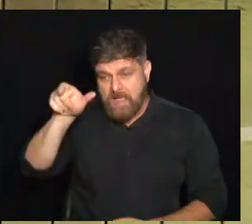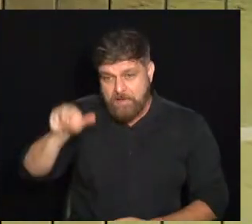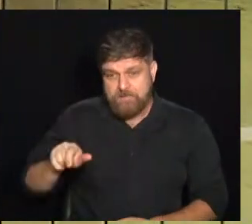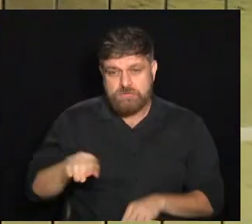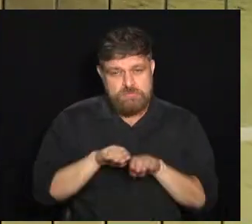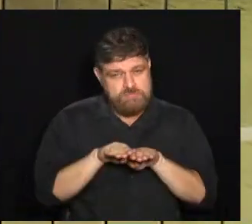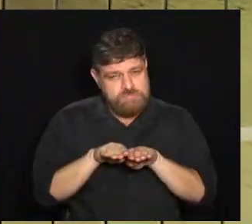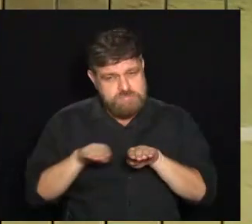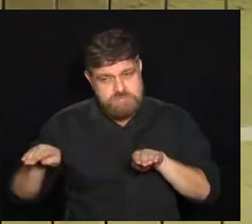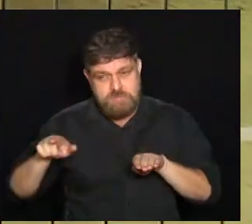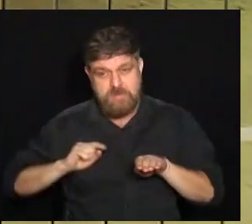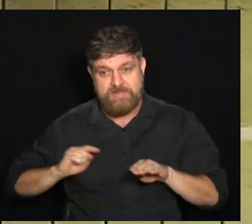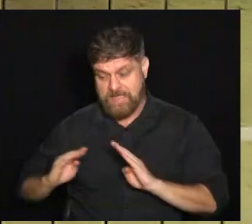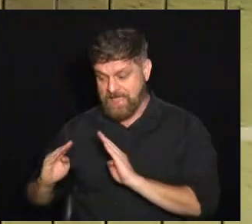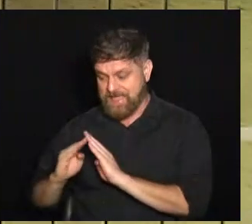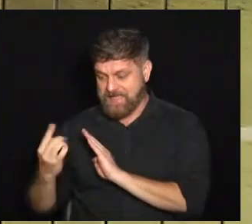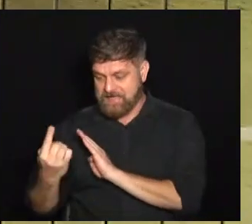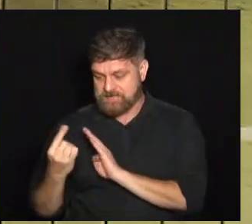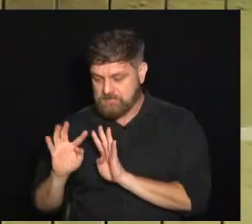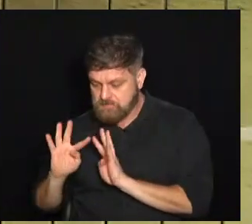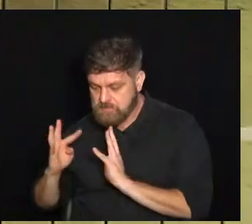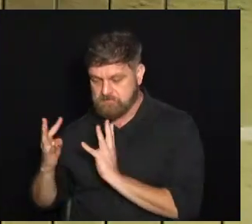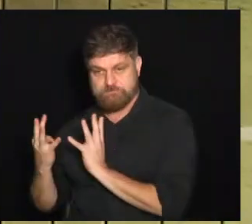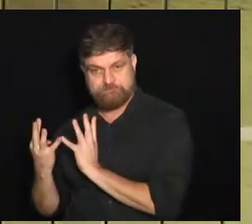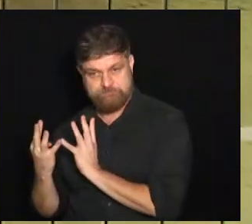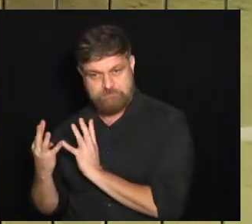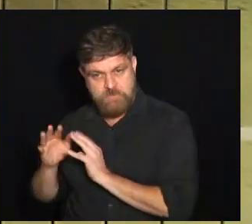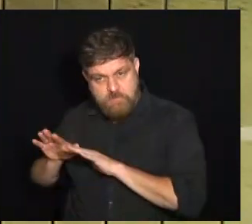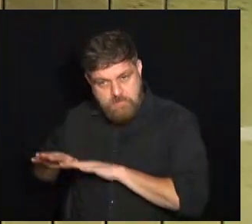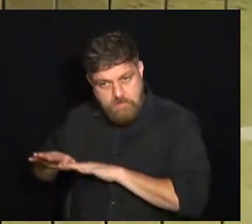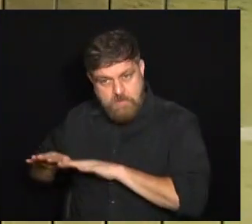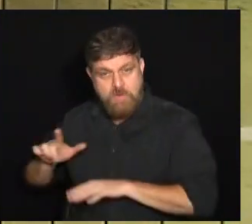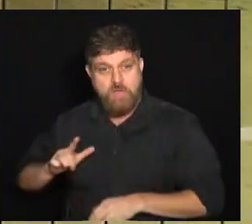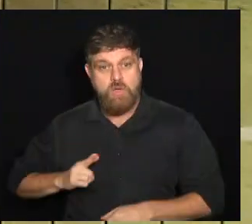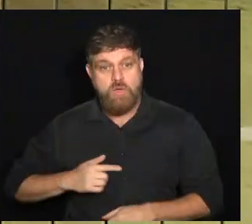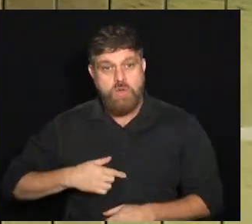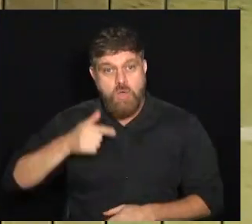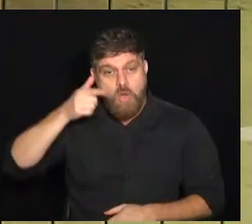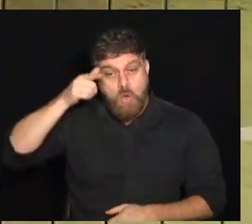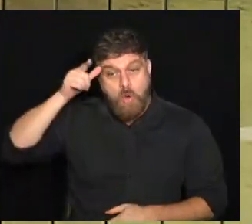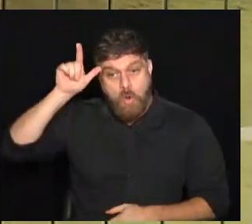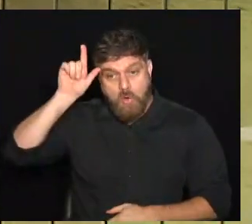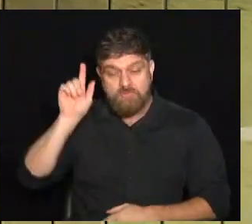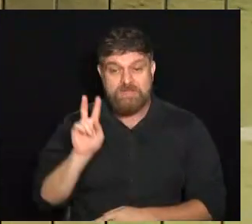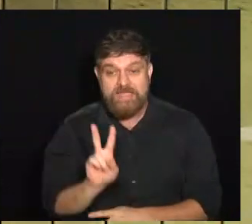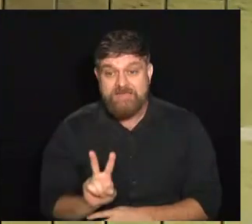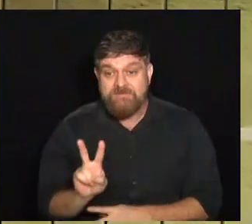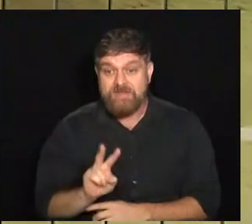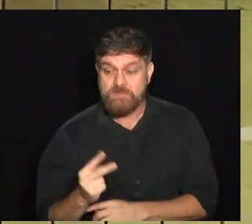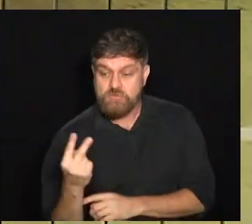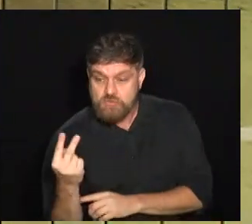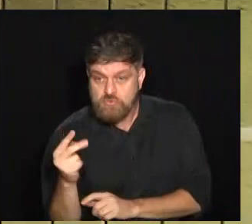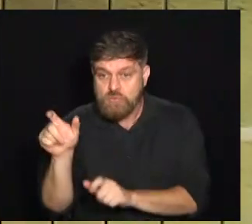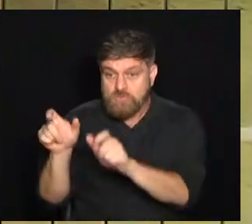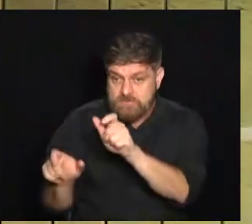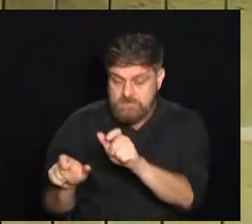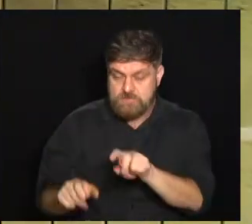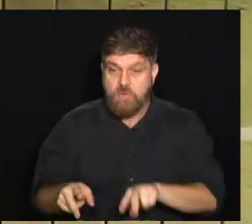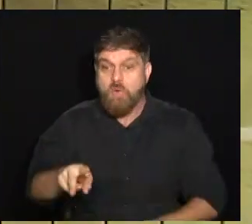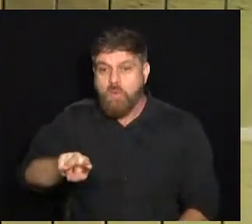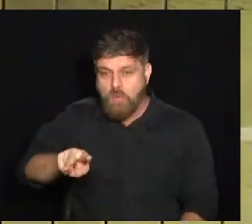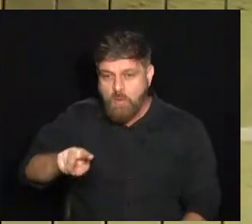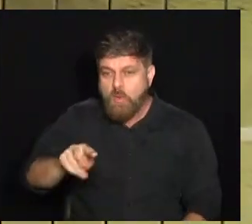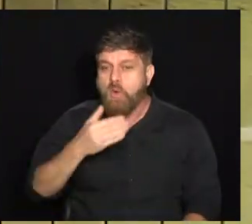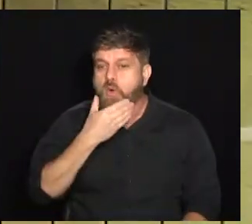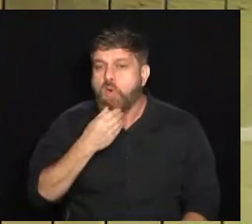em isolamento domiciliar. Ontem, Valinhos confirmou 2 casos da doença, um homem e uma mulher de